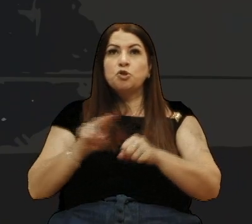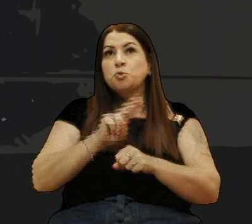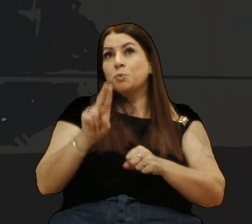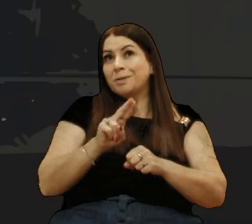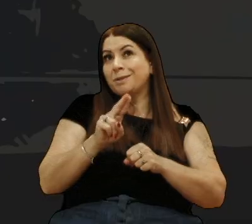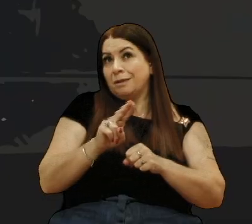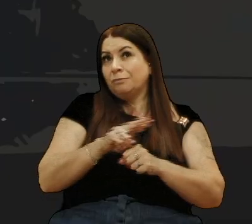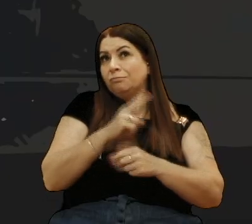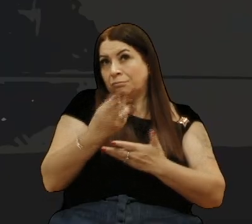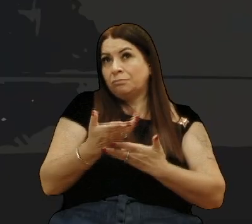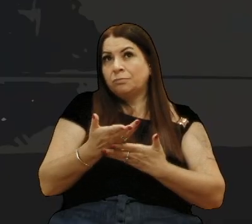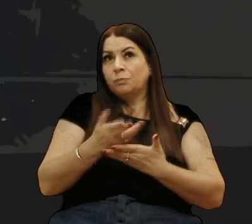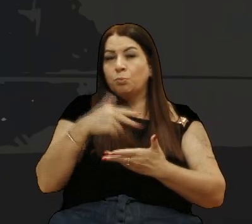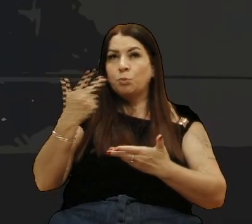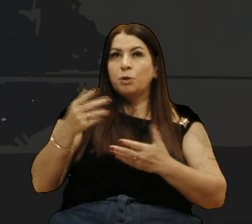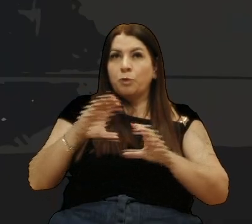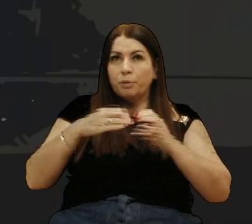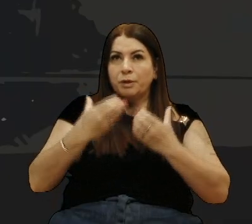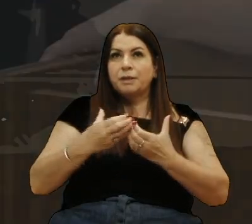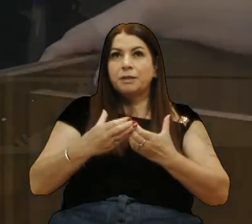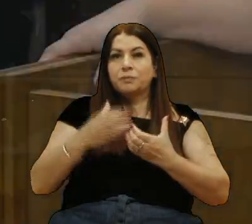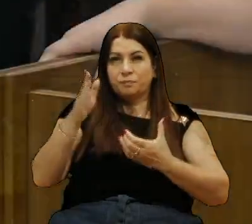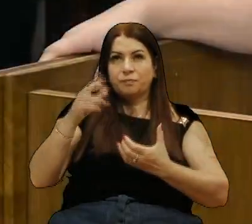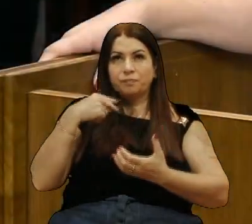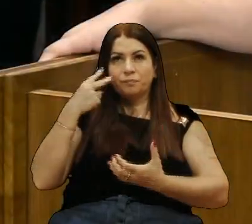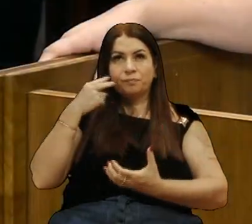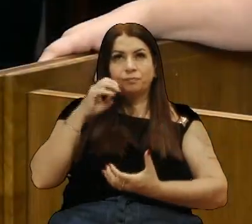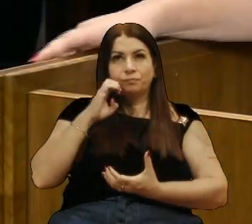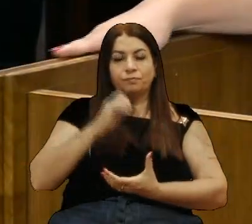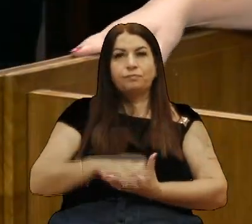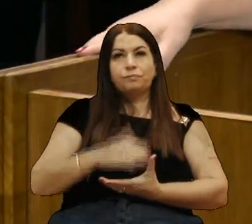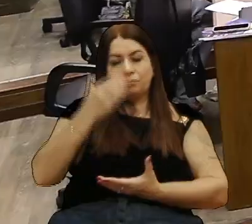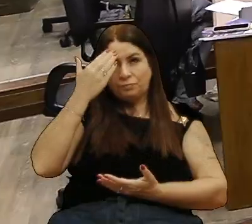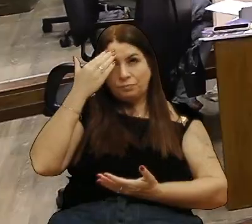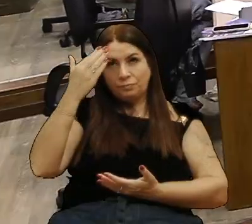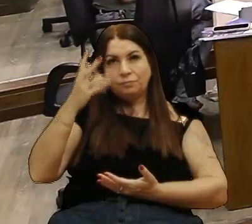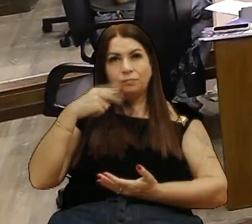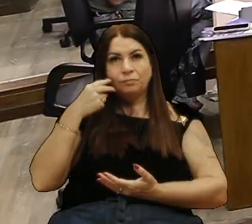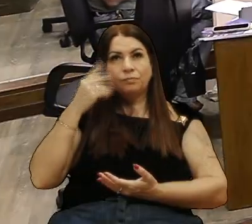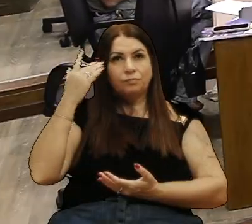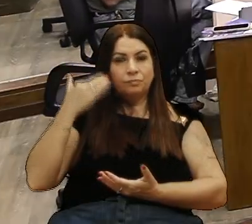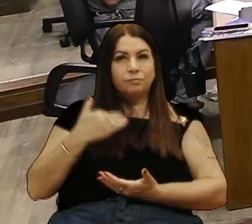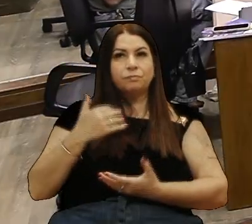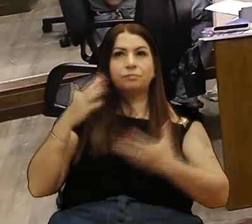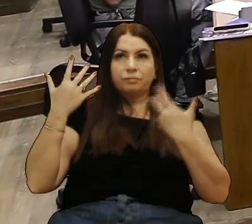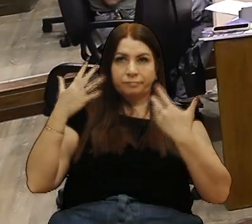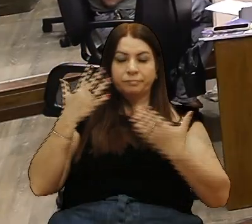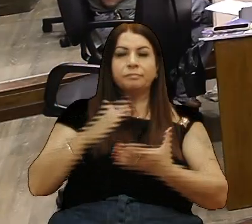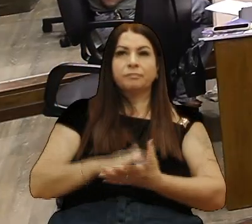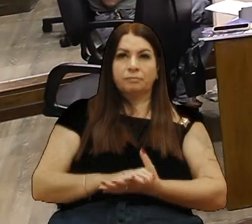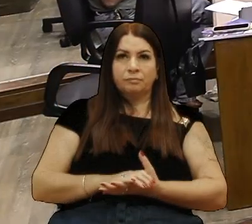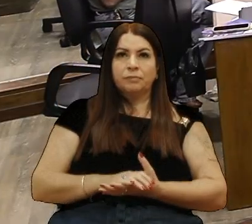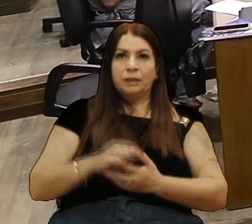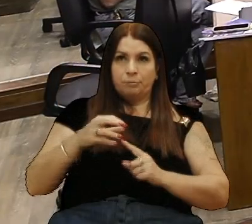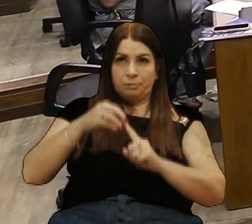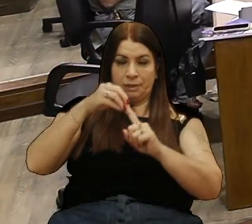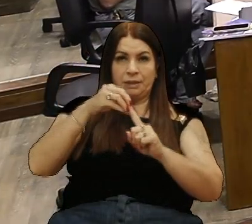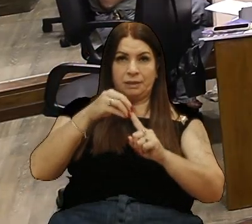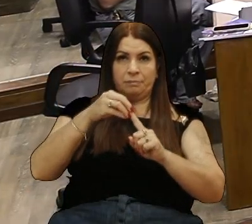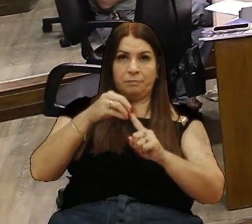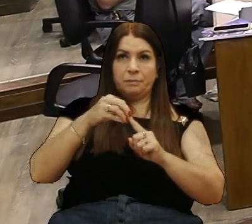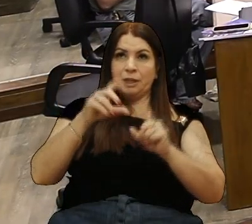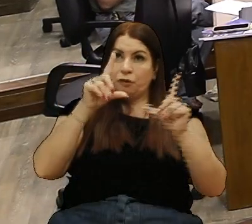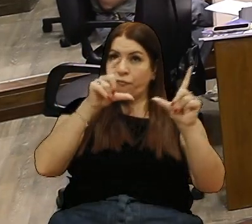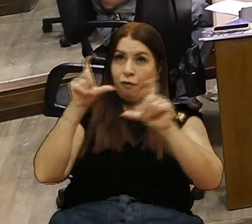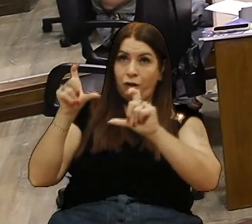muito utilizados para a comunidade. Seu à parte, vereadora Estela. Muito obrigado, vereadora Daiane. Eliane, parabéns, principalmente pelas